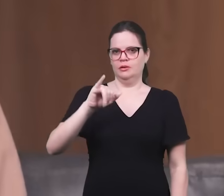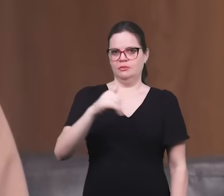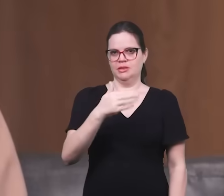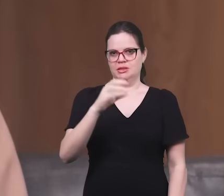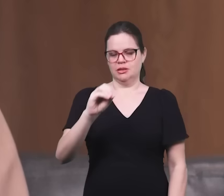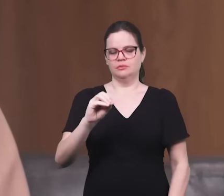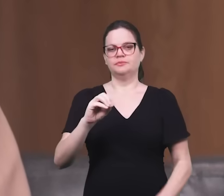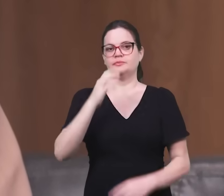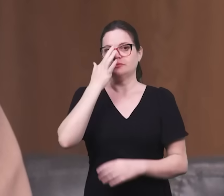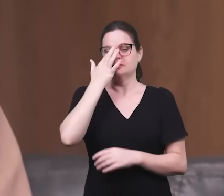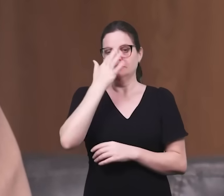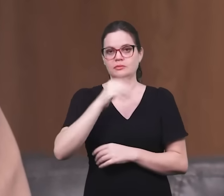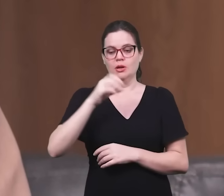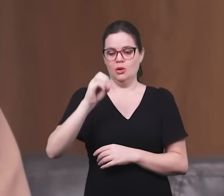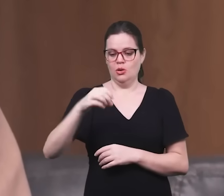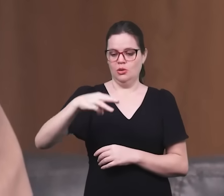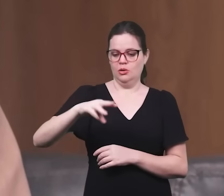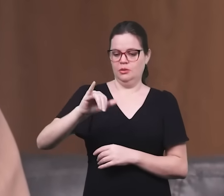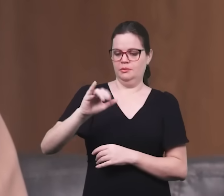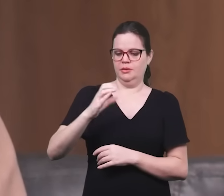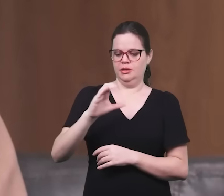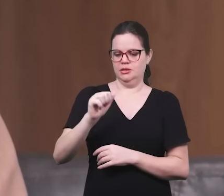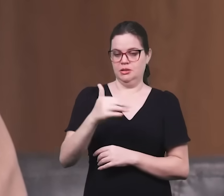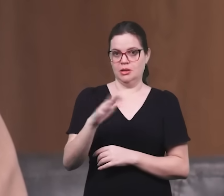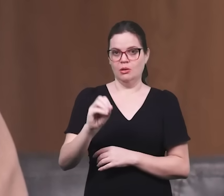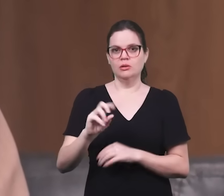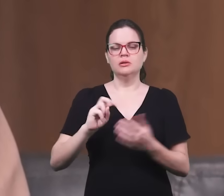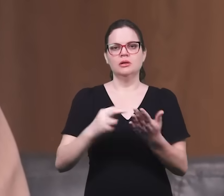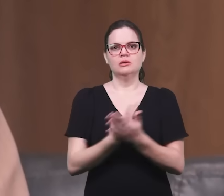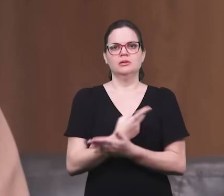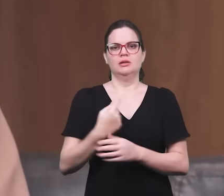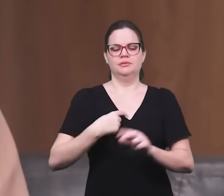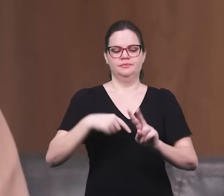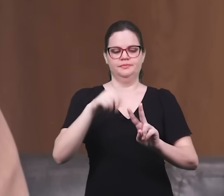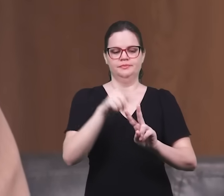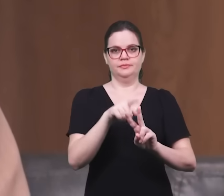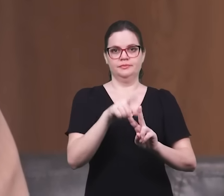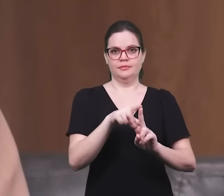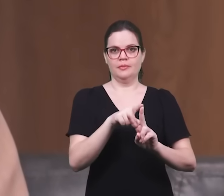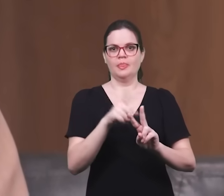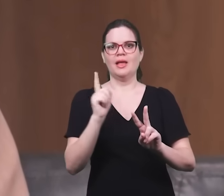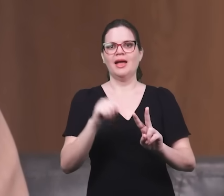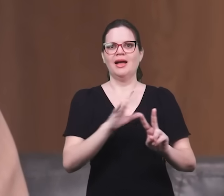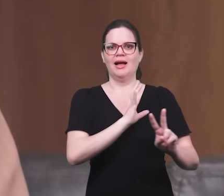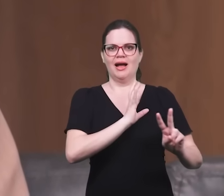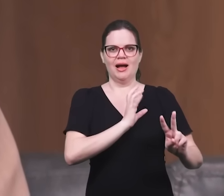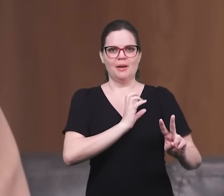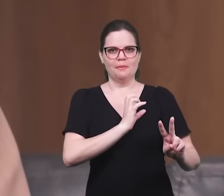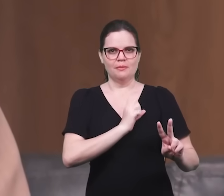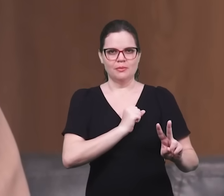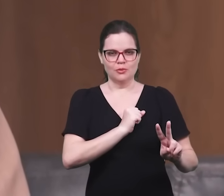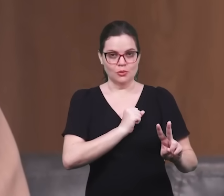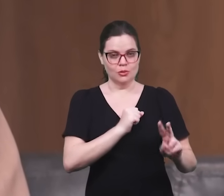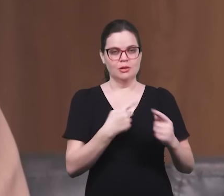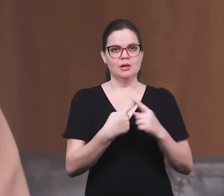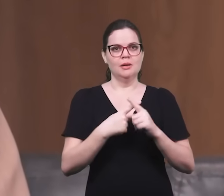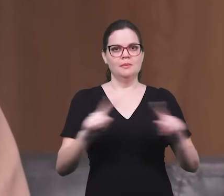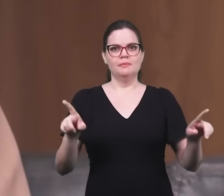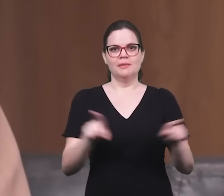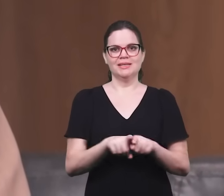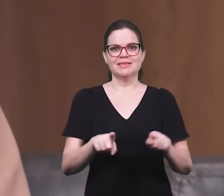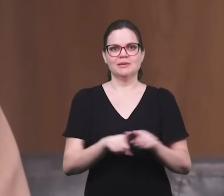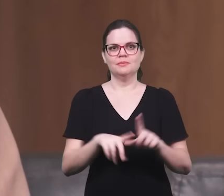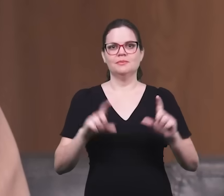da andorinha, se você for ver, é o amor, mas é a renúncia. Os pais que são